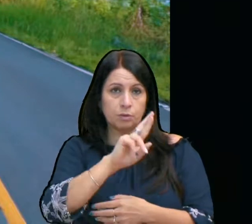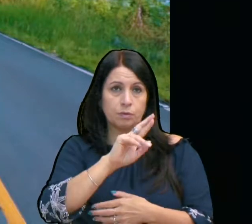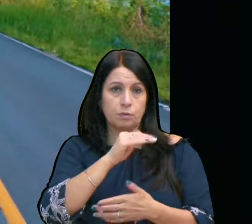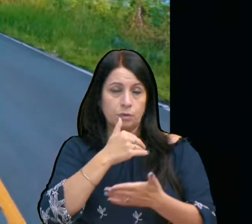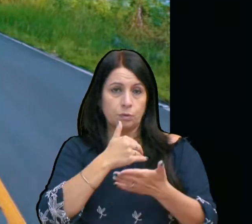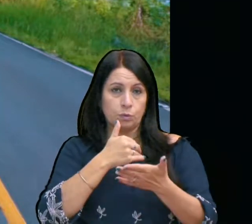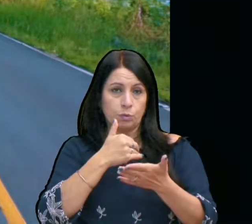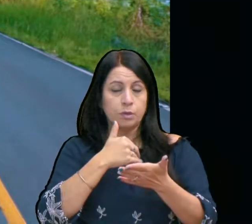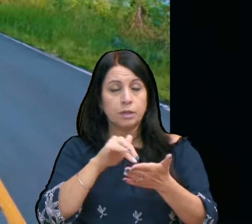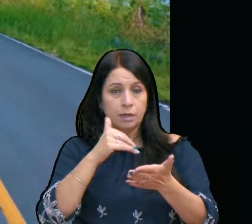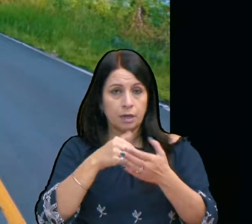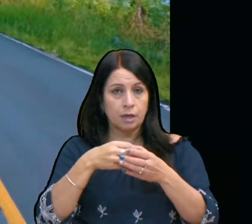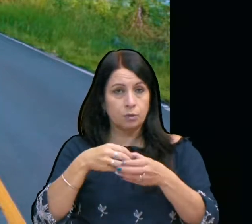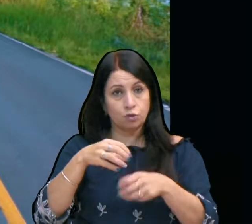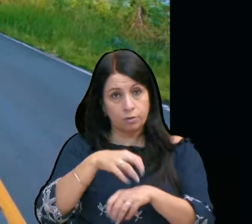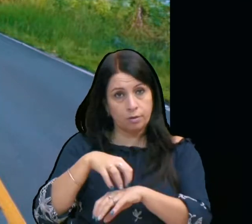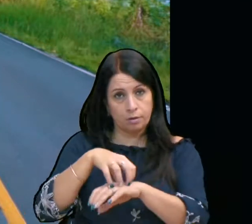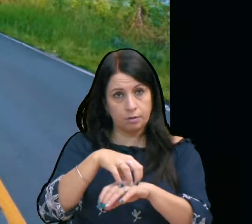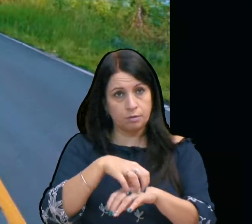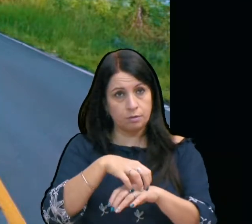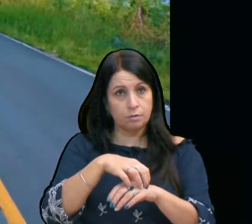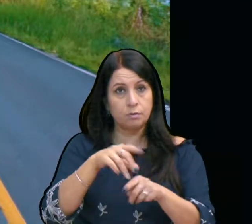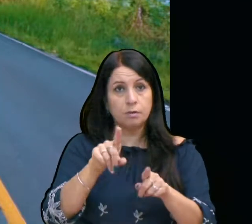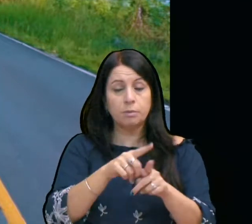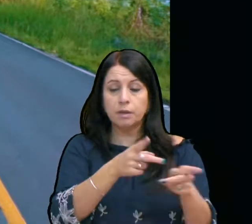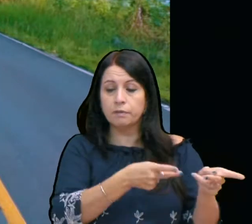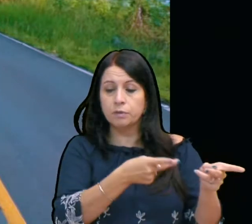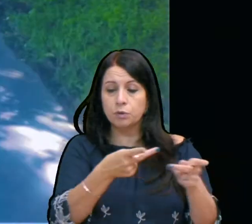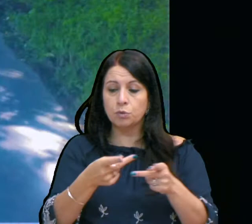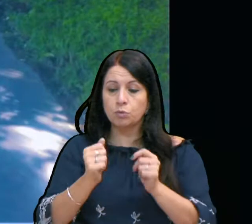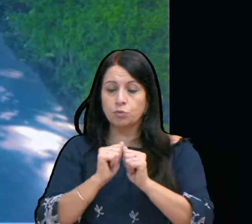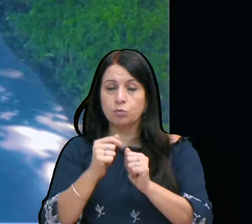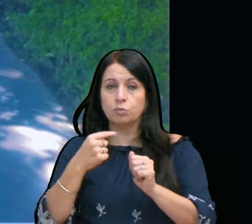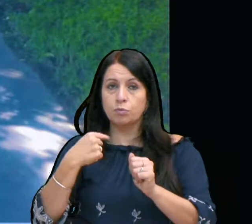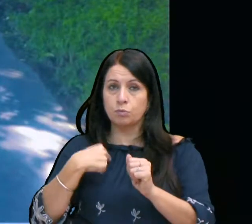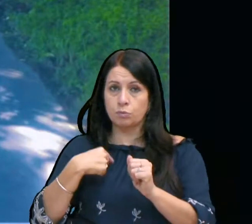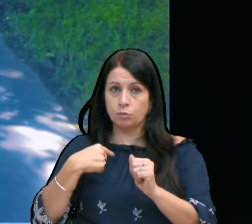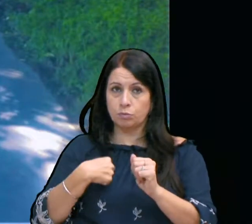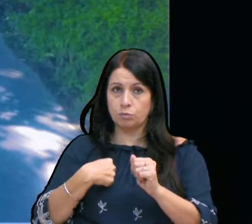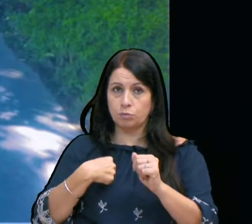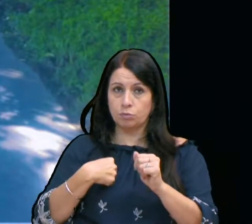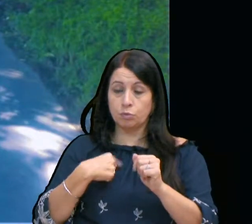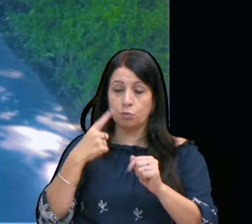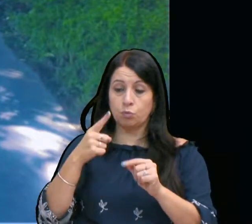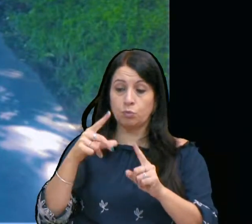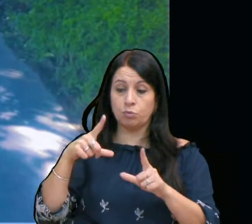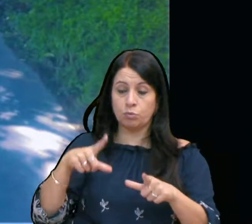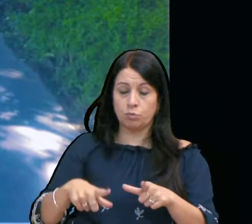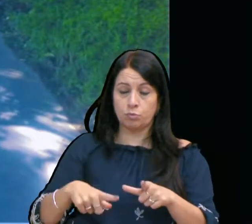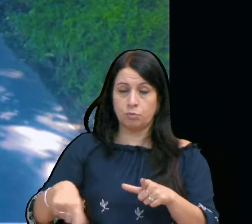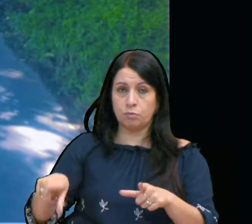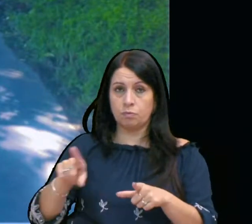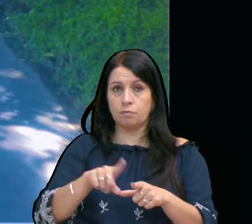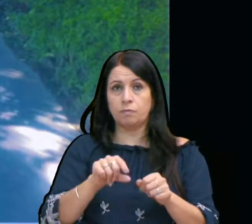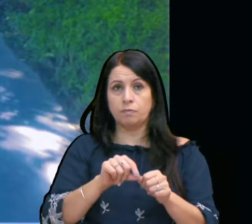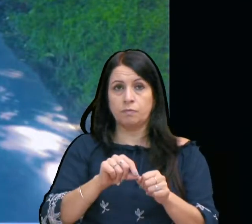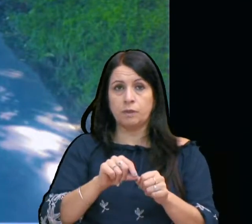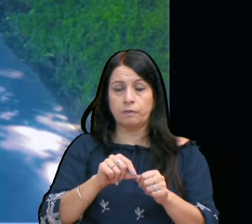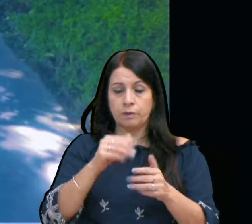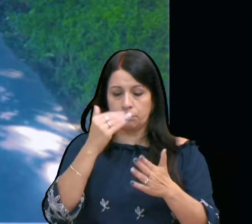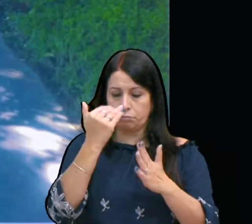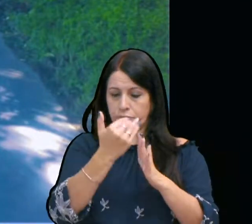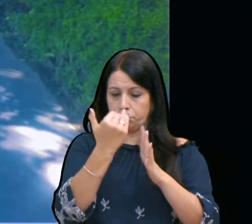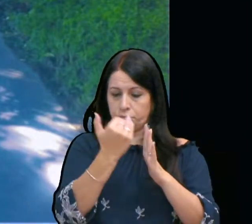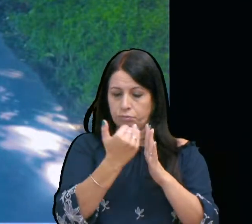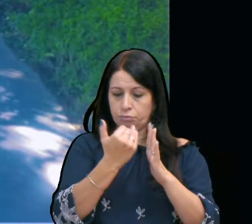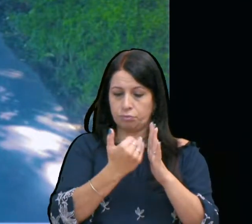Cristiano, que inclusive visitou junto com este vereador um dos pontos que foi feito. A gente fez um roteiro de